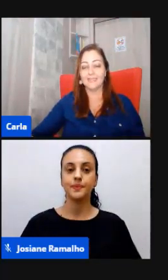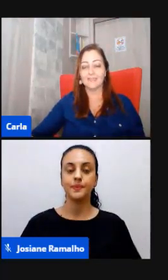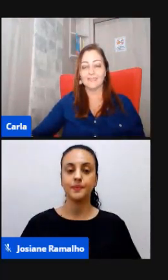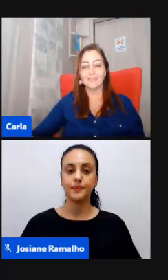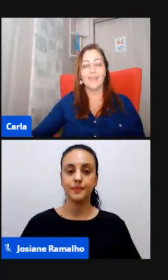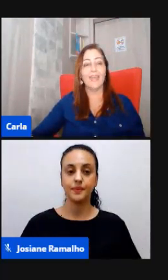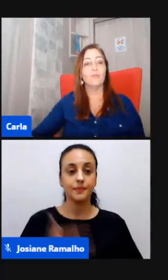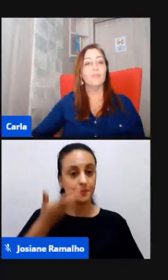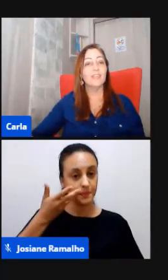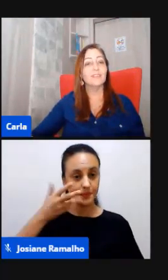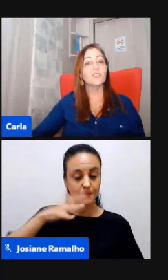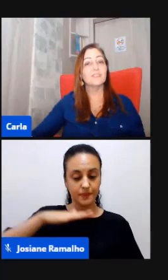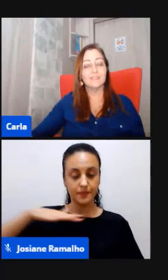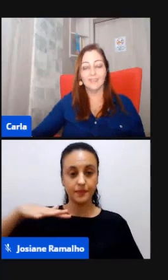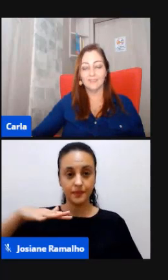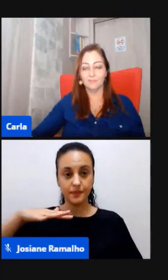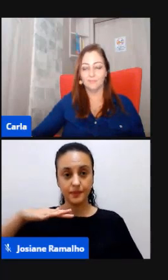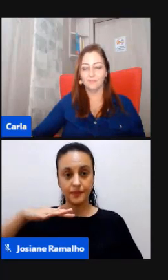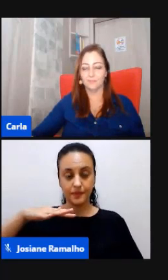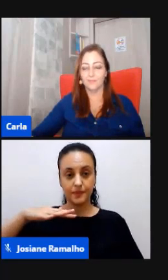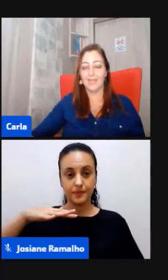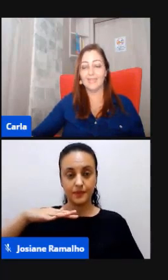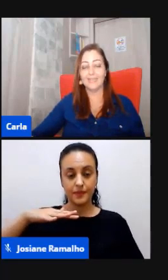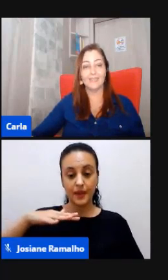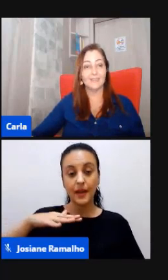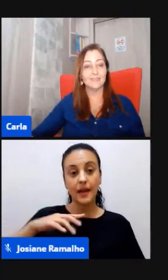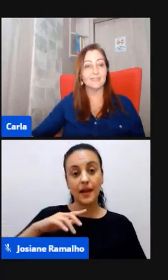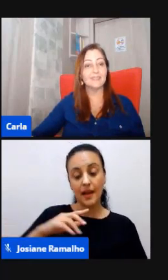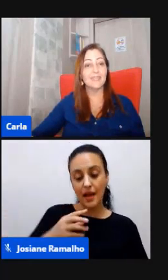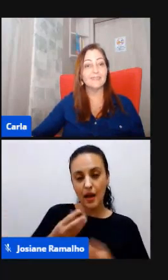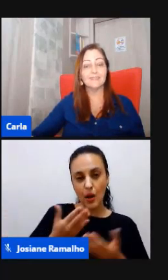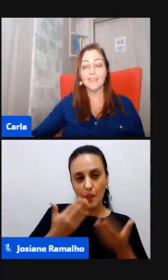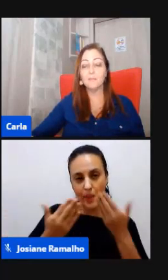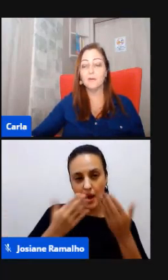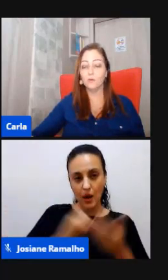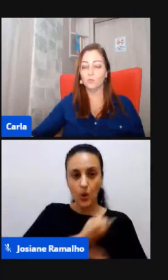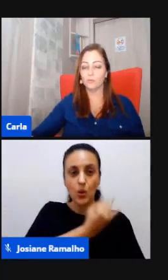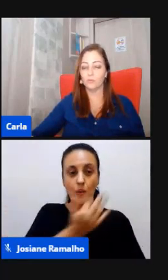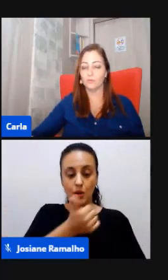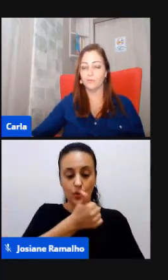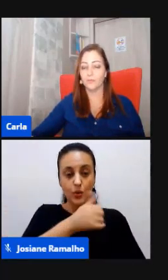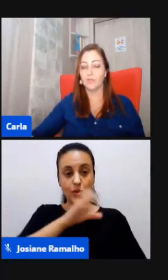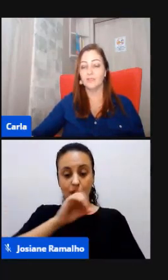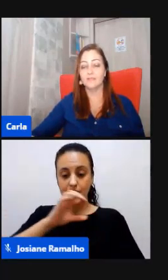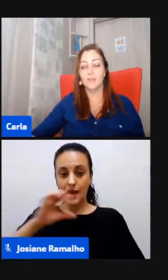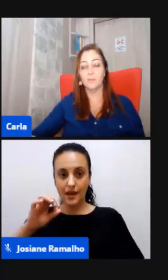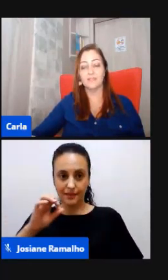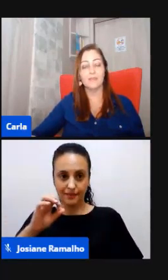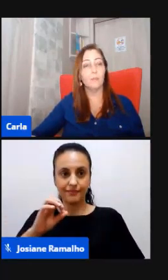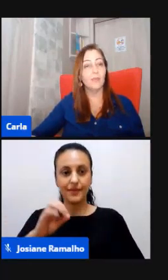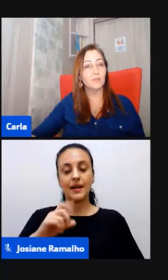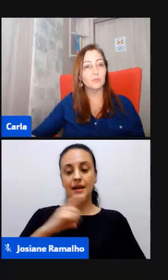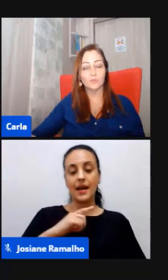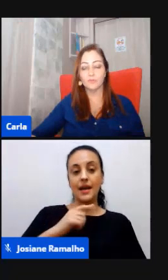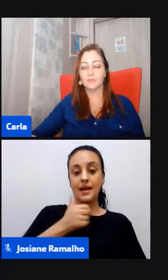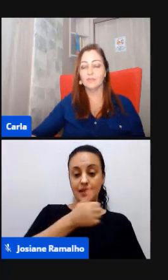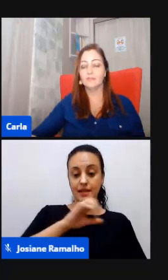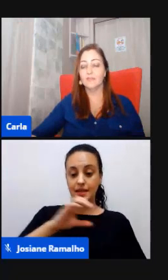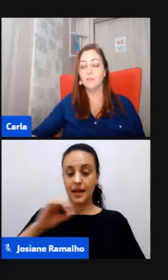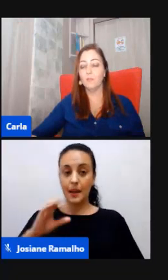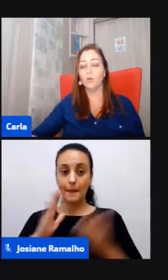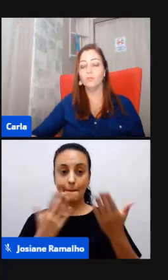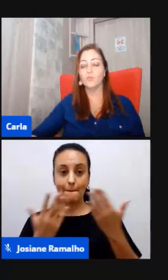A criança é feita de 100. A criança tem 100 mãos, 100